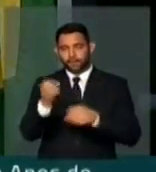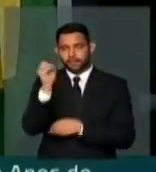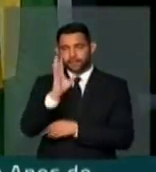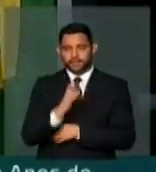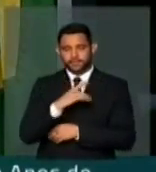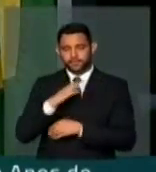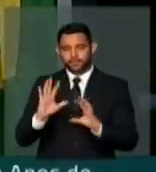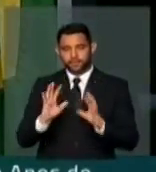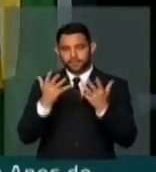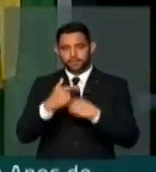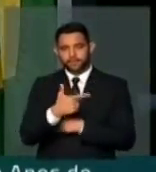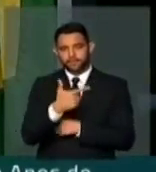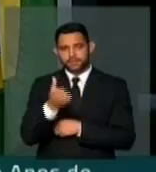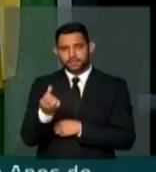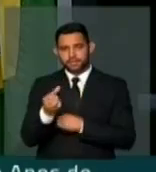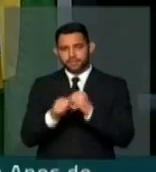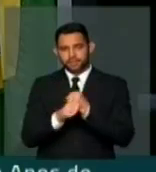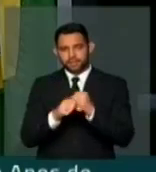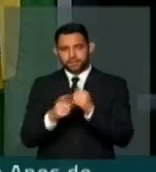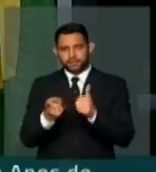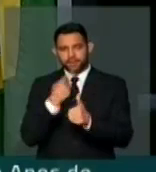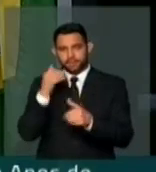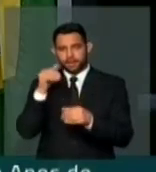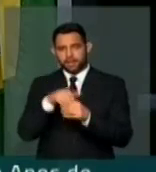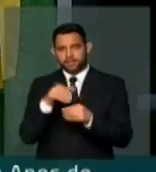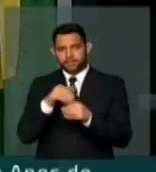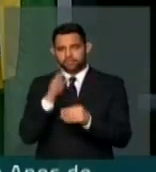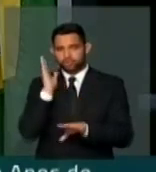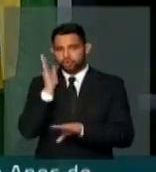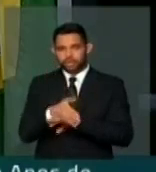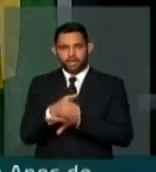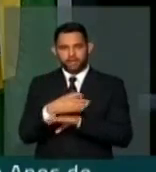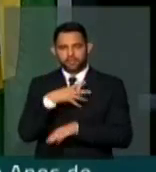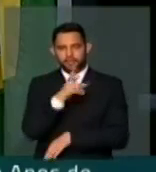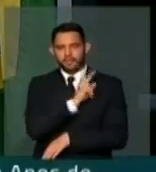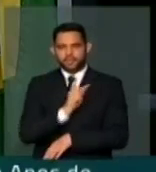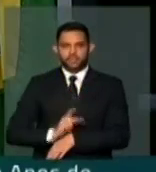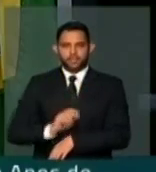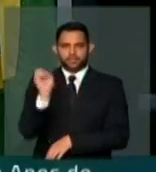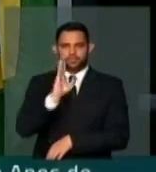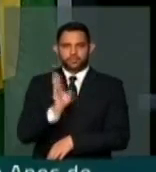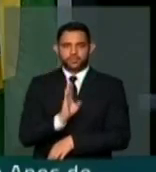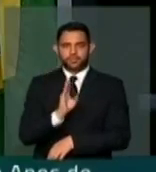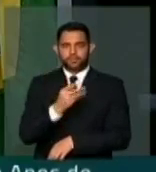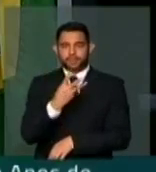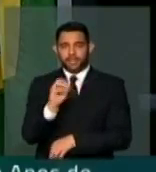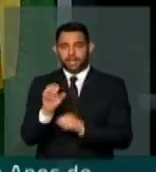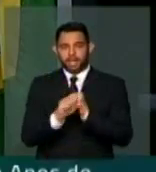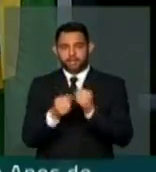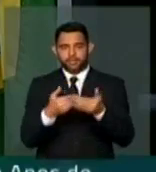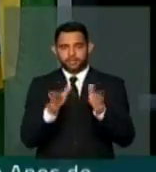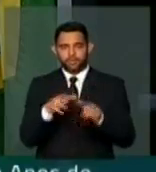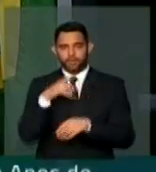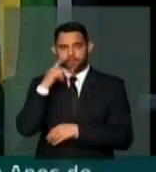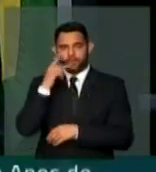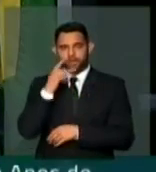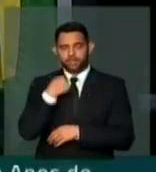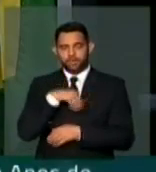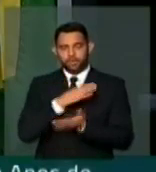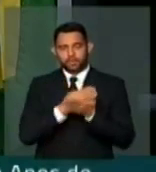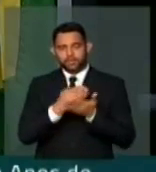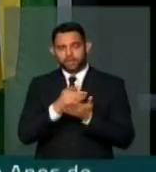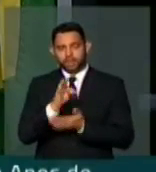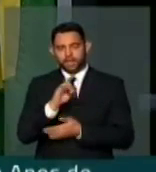Brasil comemora 26 anos da primeira eleição direta para presidente da República, 30 anos da abertura política que começou